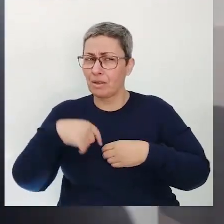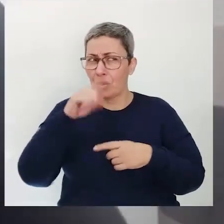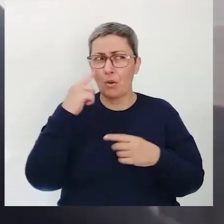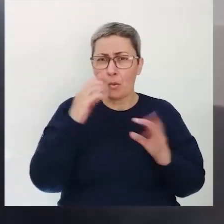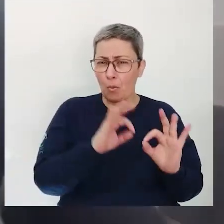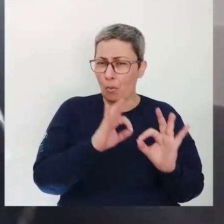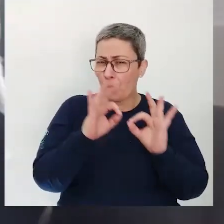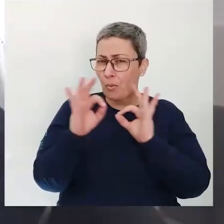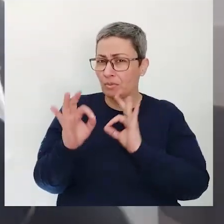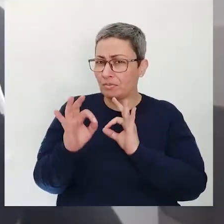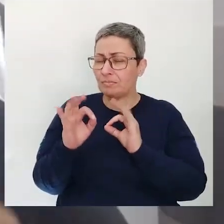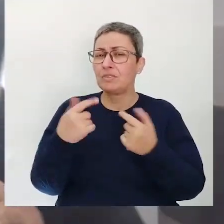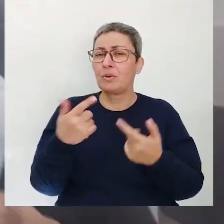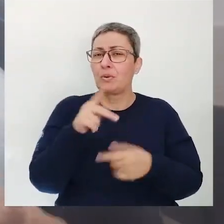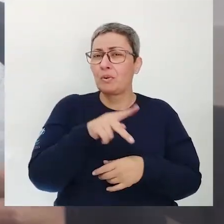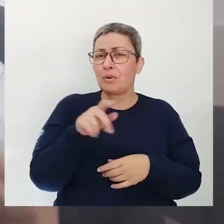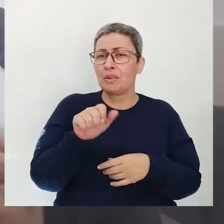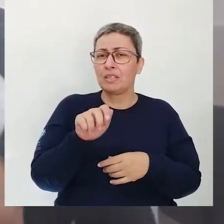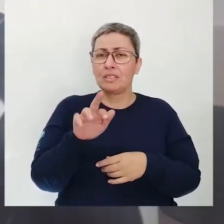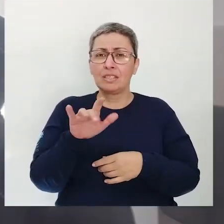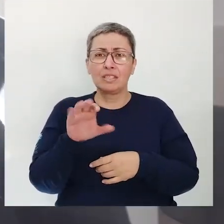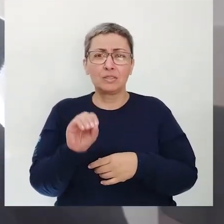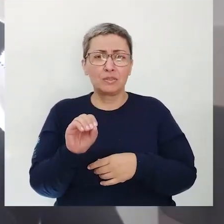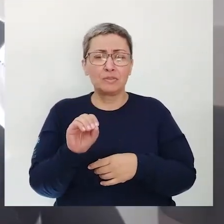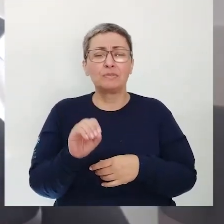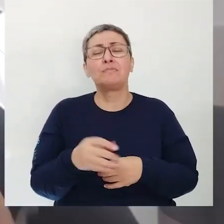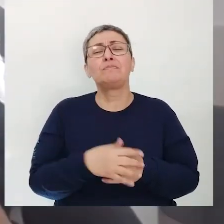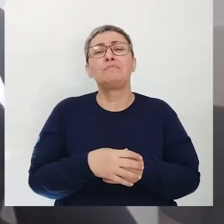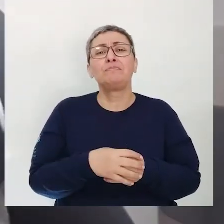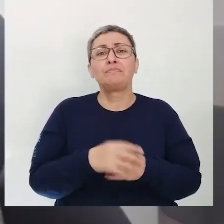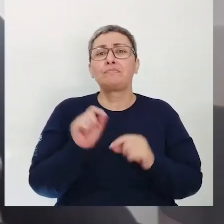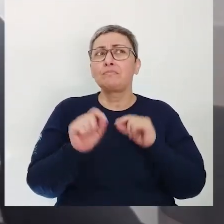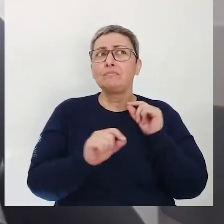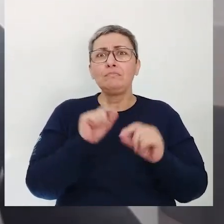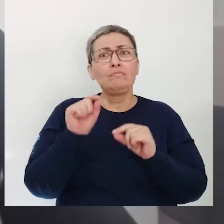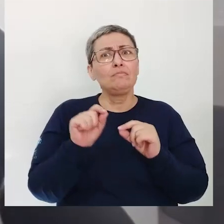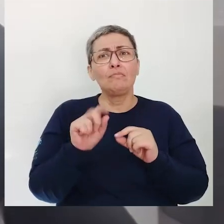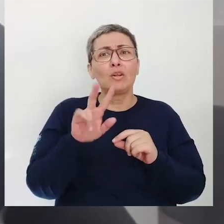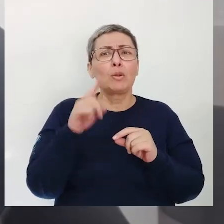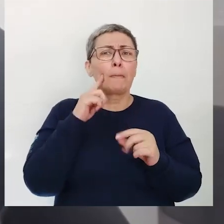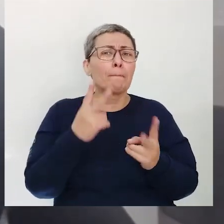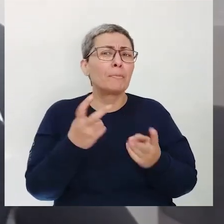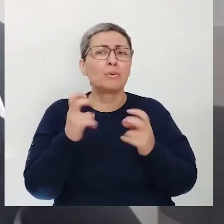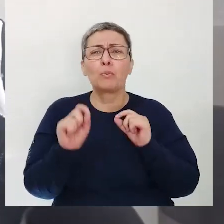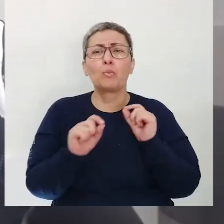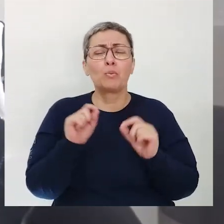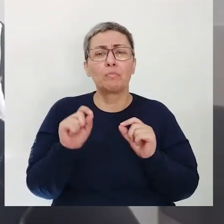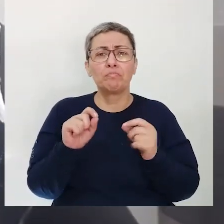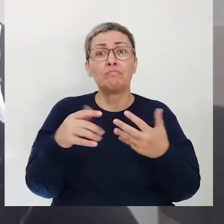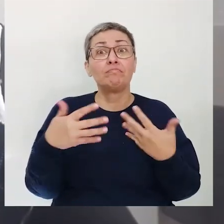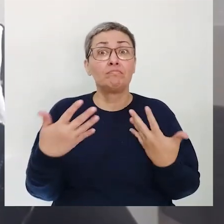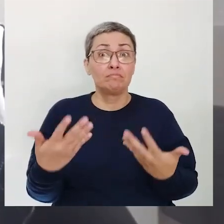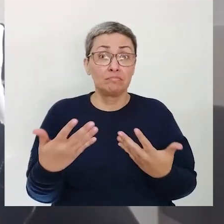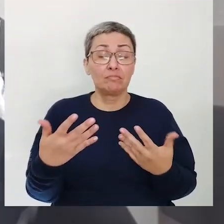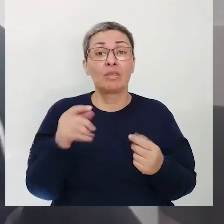nós acabamos de ouvir com o professor Adriano, o que a gente percebeu? Pois